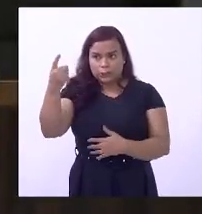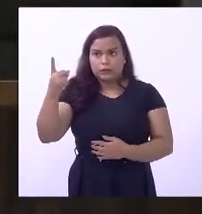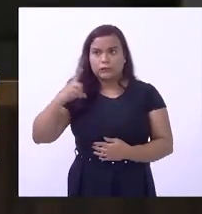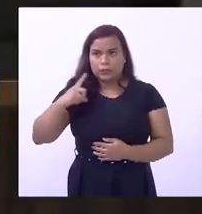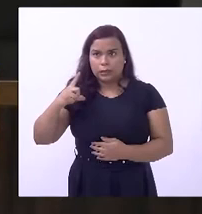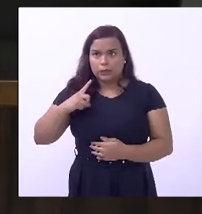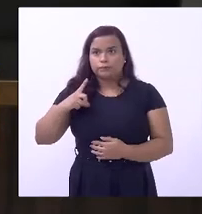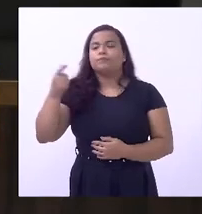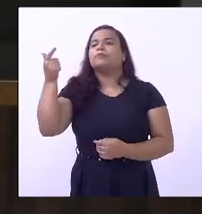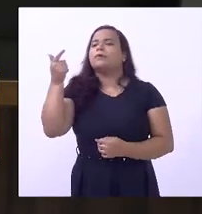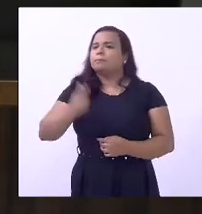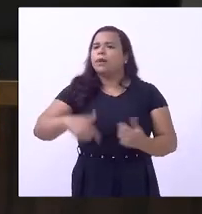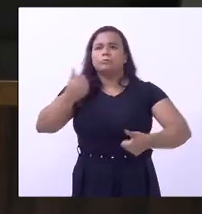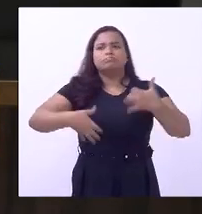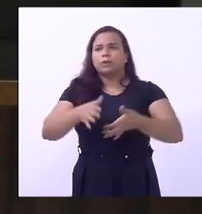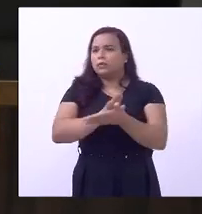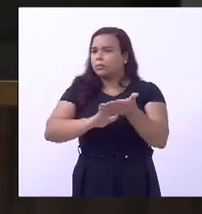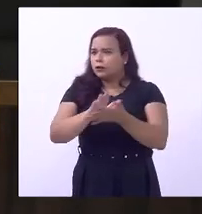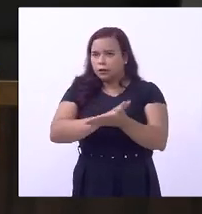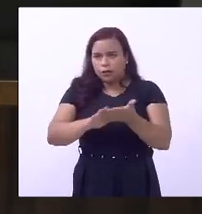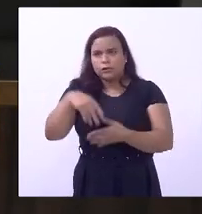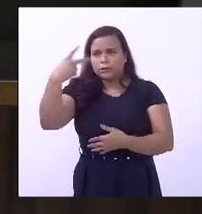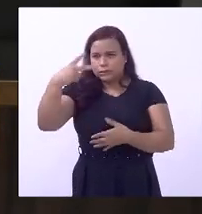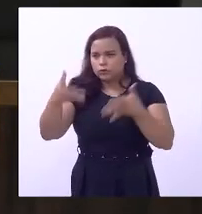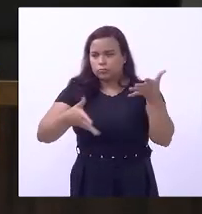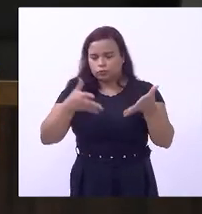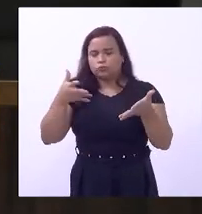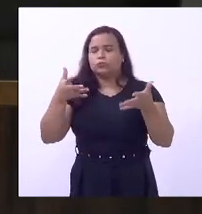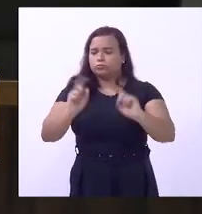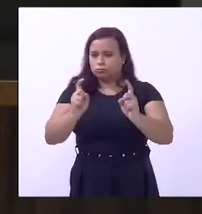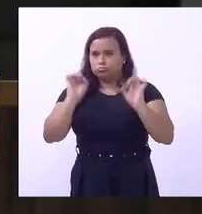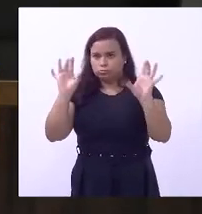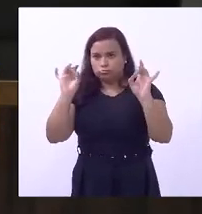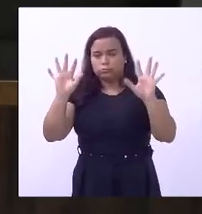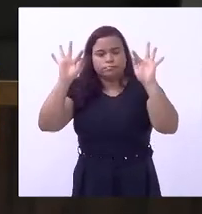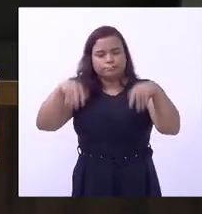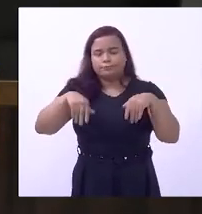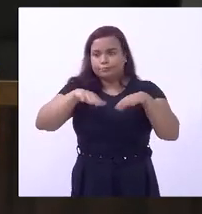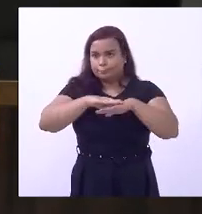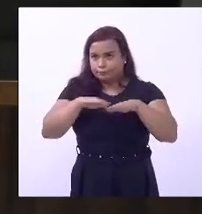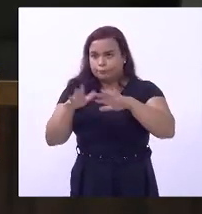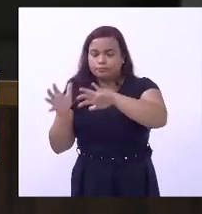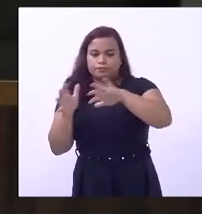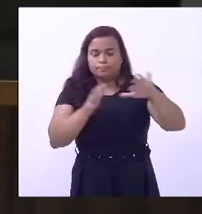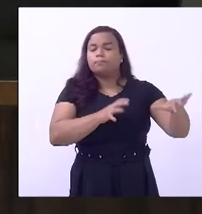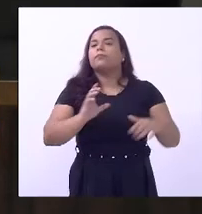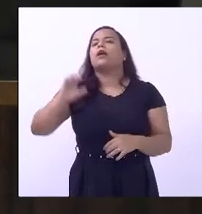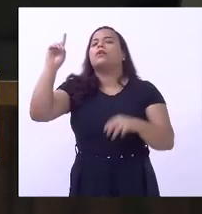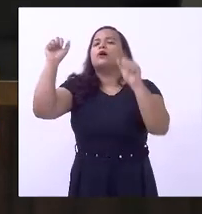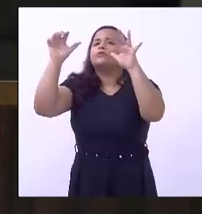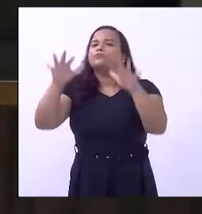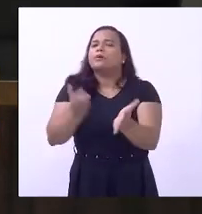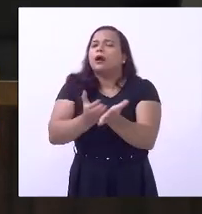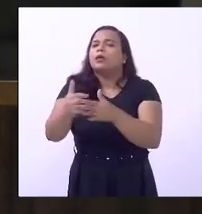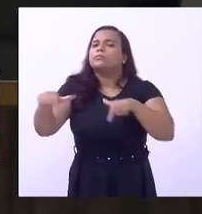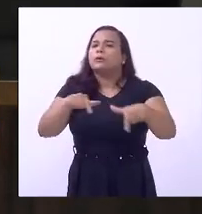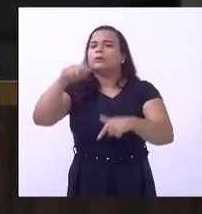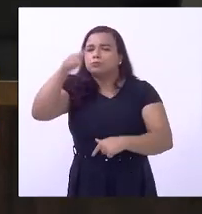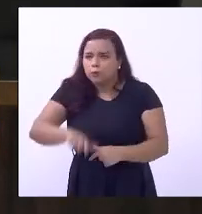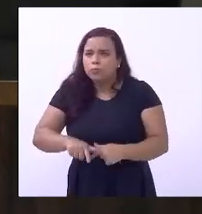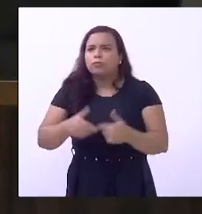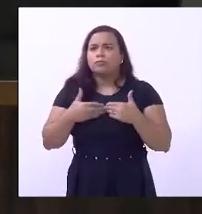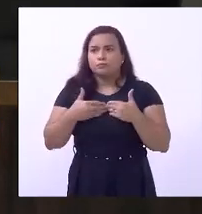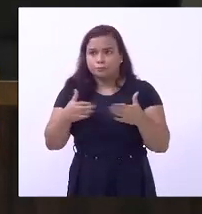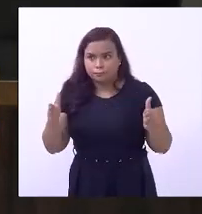Nada mais a tratar na segunda sessão extraordinária do dia, mesmo está encerrada. Havendo número legal sobre a proteção de Deus, iniciamos os nossos trabalhos. Está